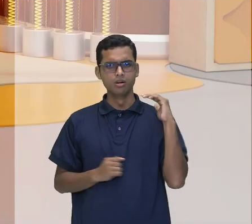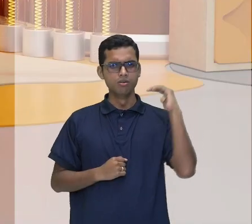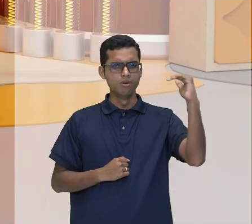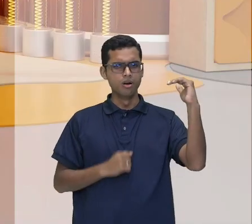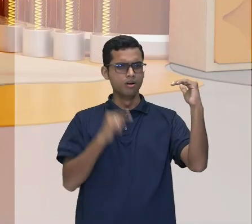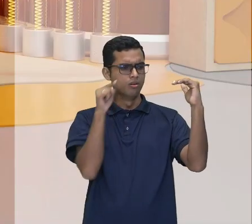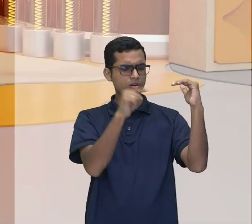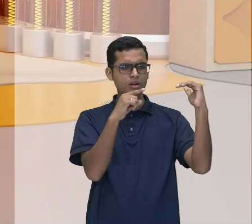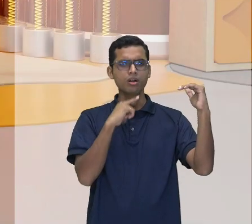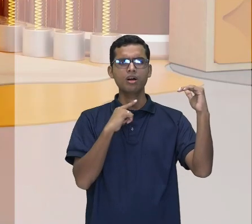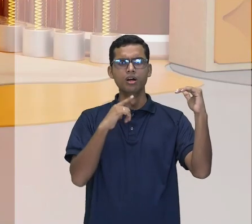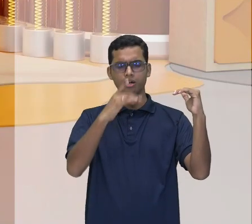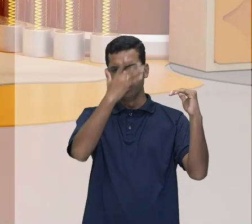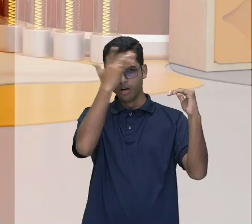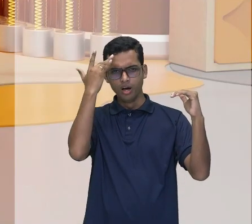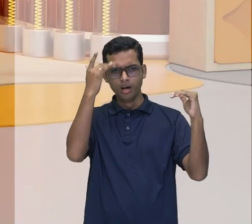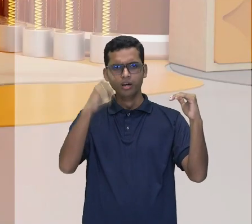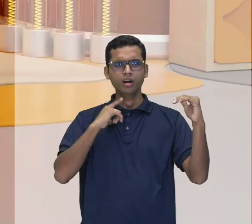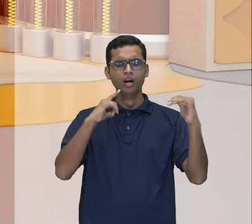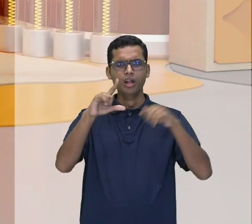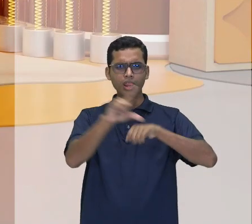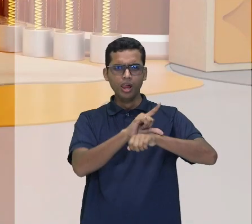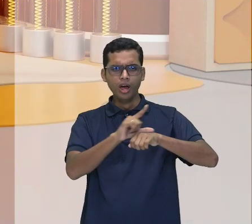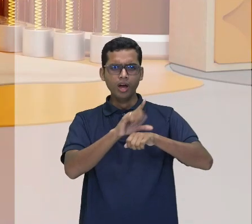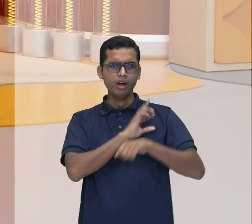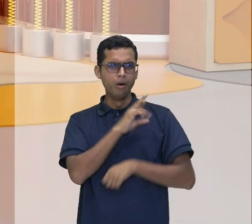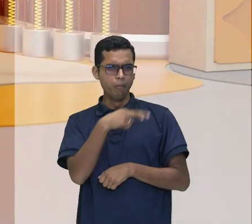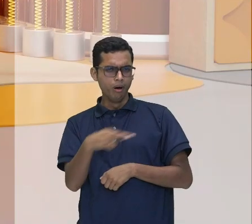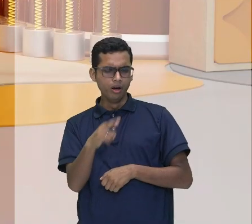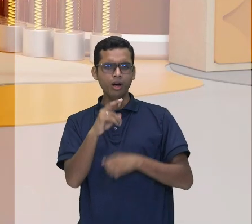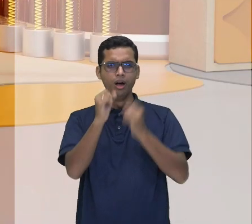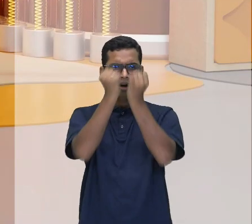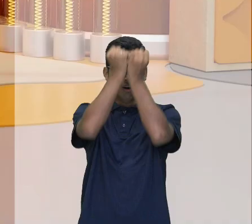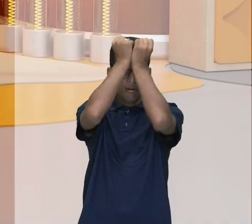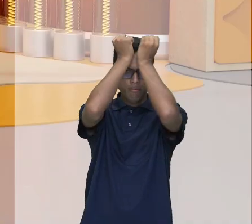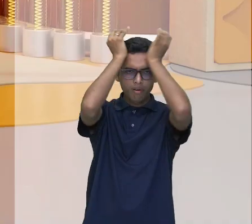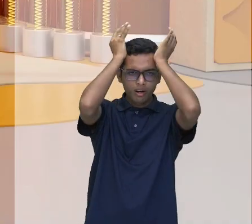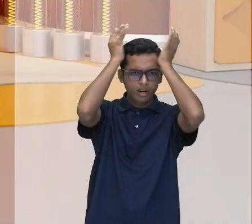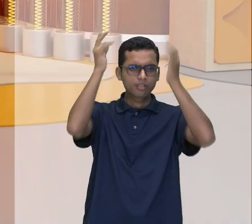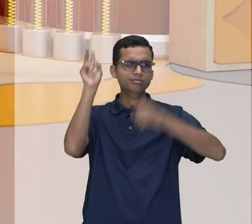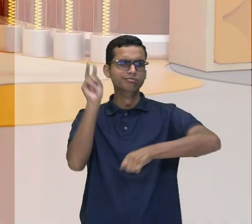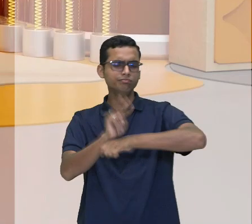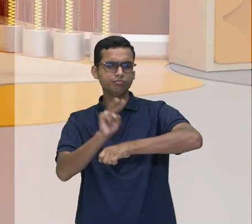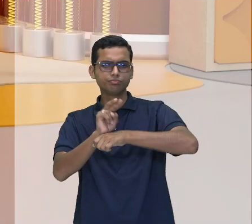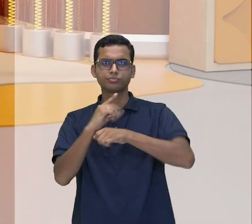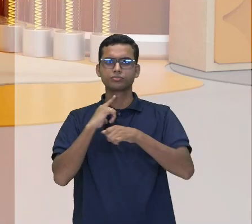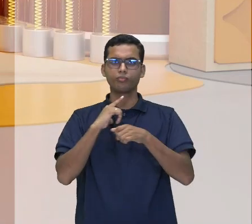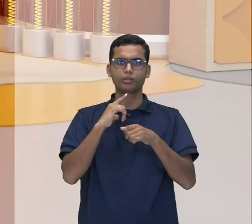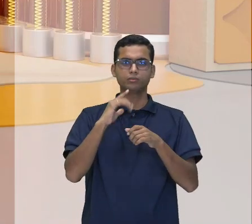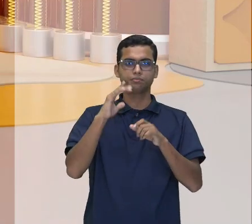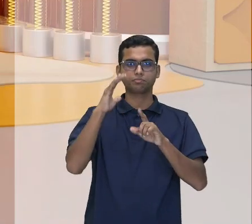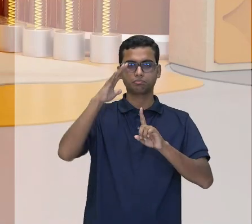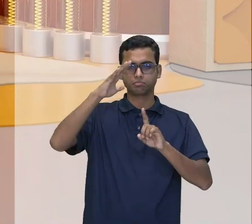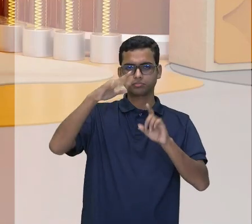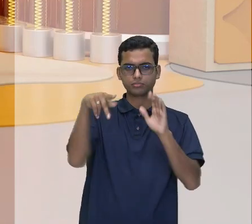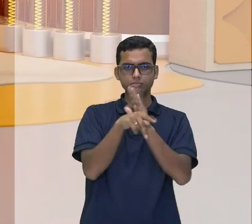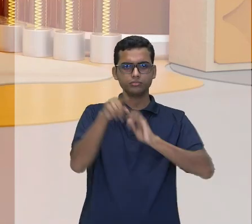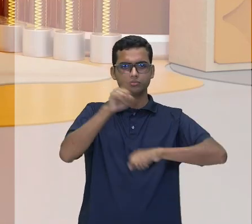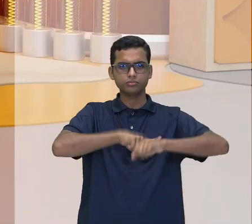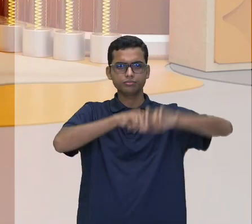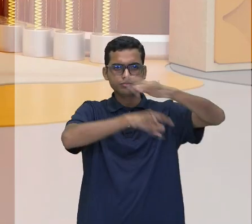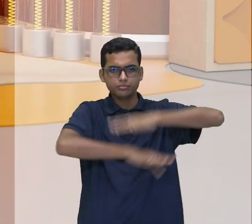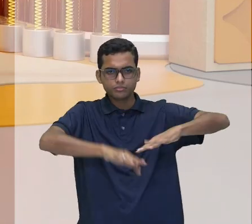os sacerdotes. Cuidavam do culto, da educação dos jovens, dos hospitais para